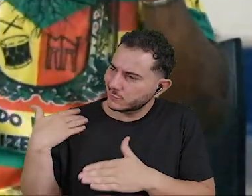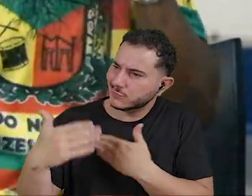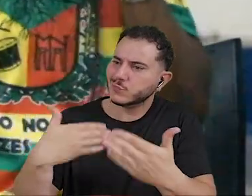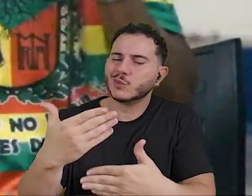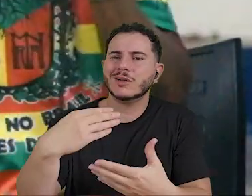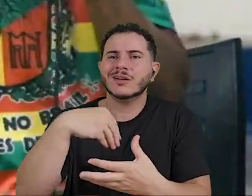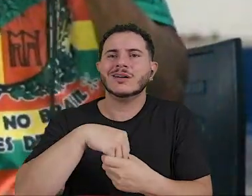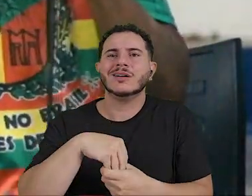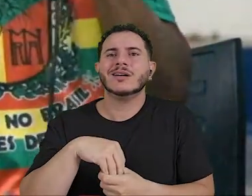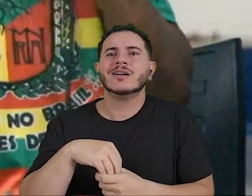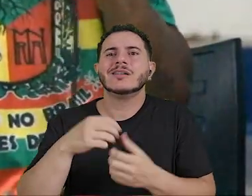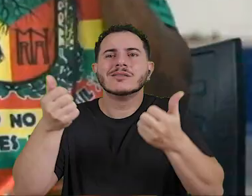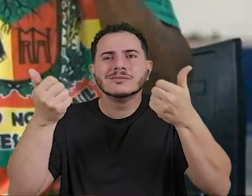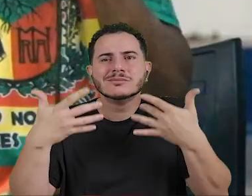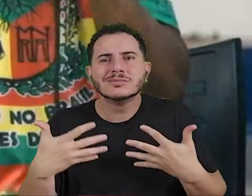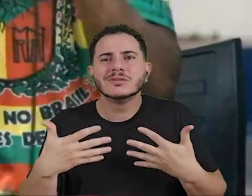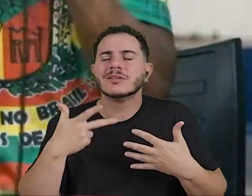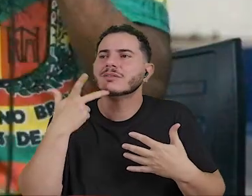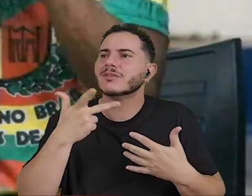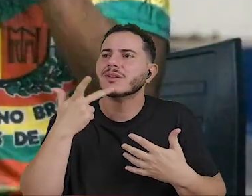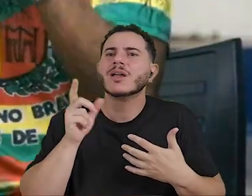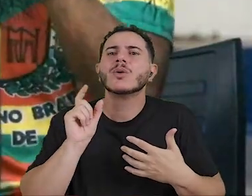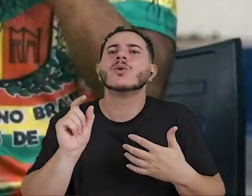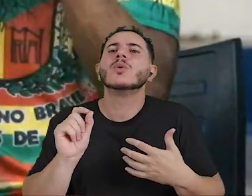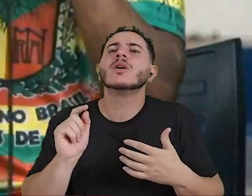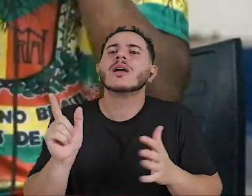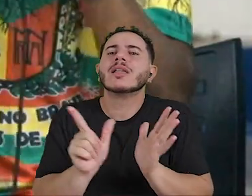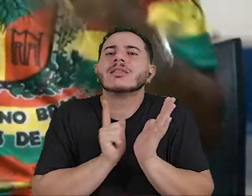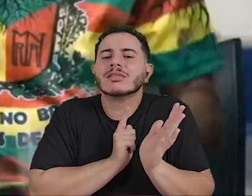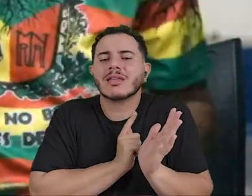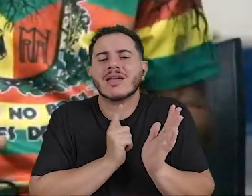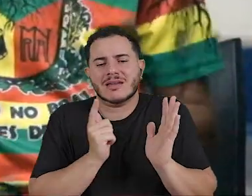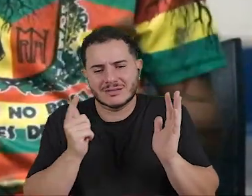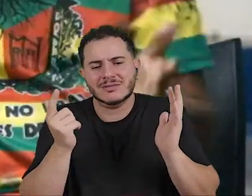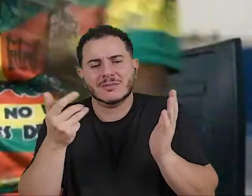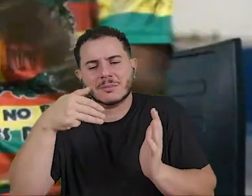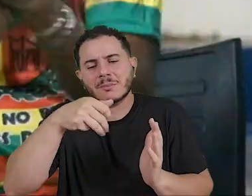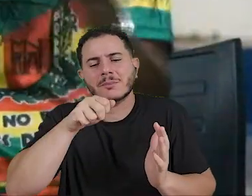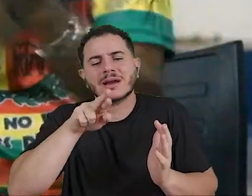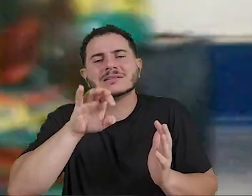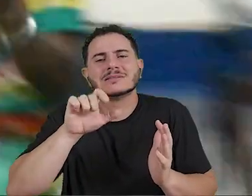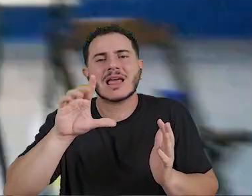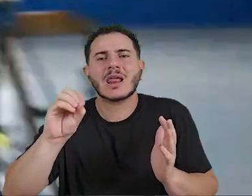ensina. Grande Marcelo, salva de palmas para o mestre Marcelo.